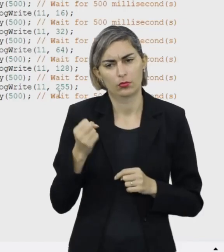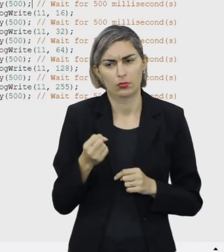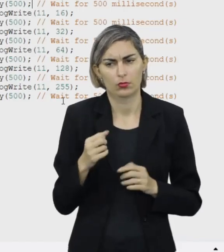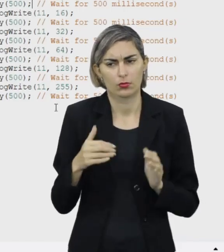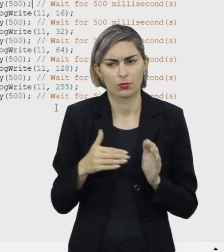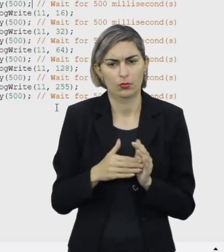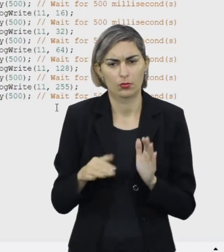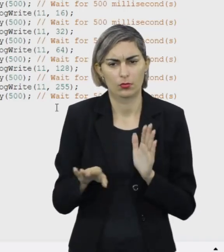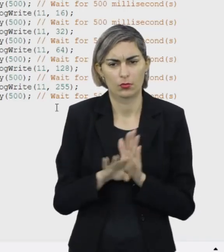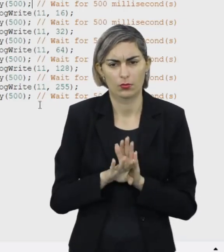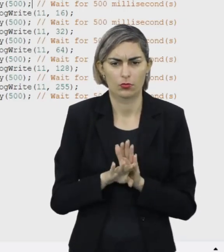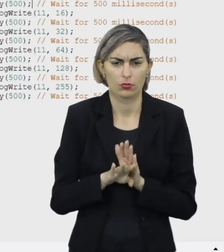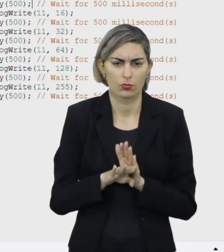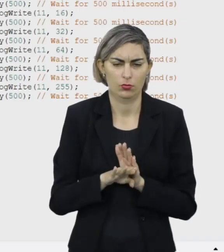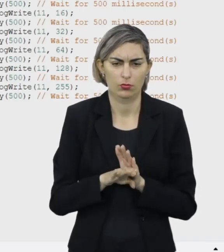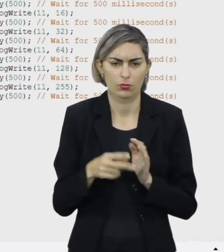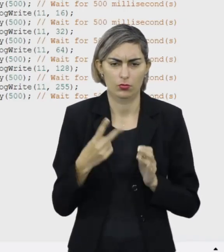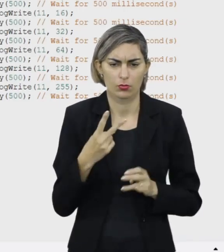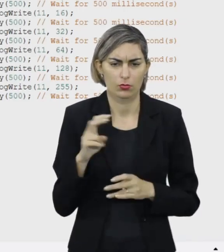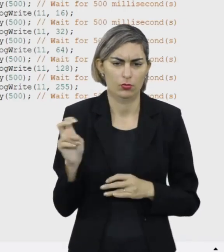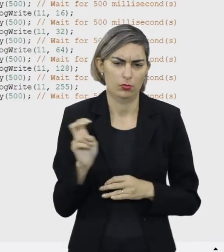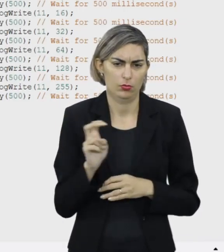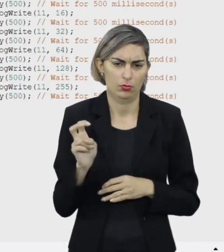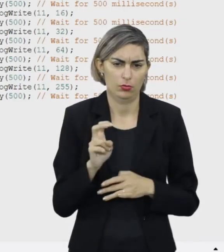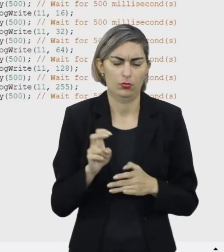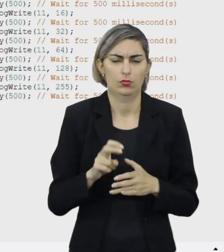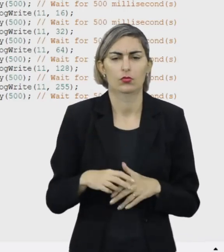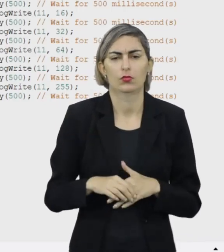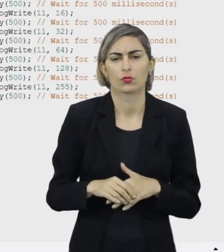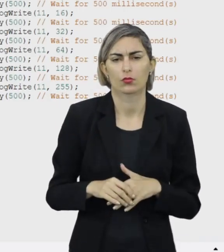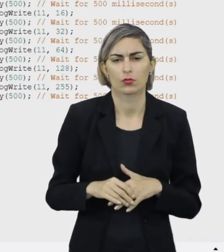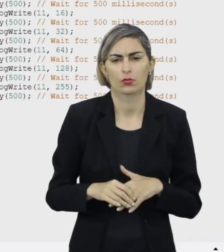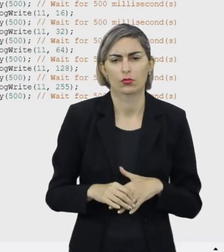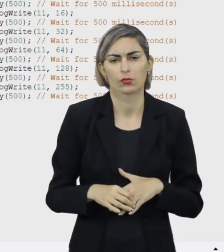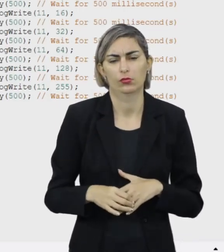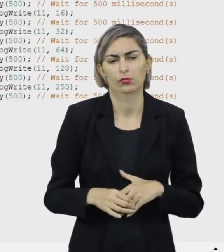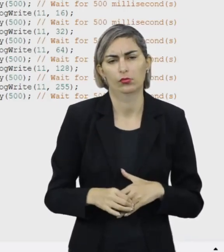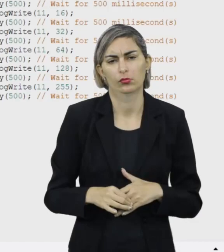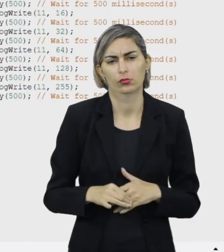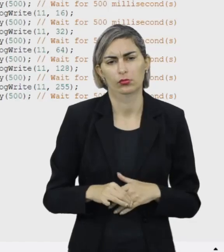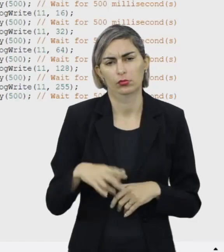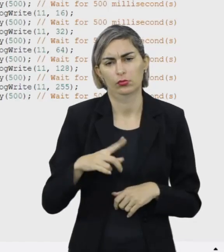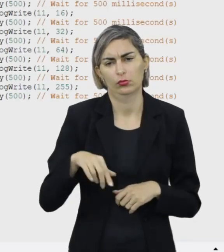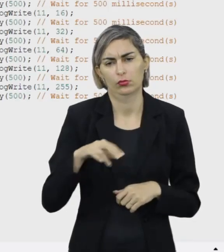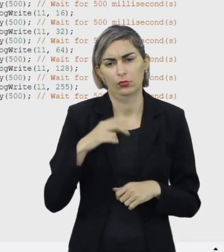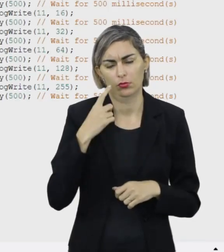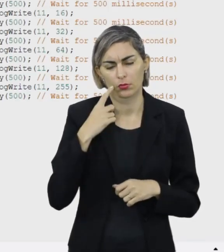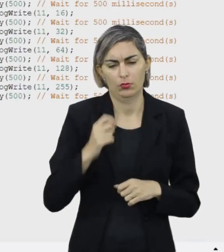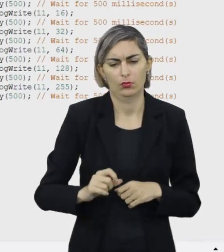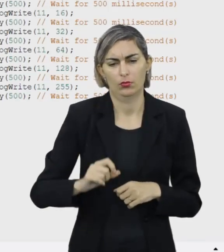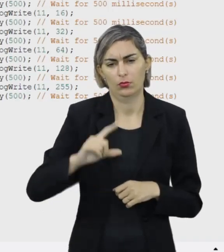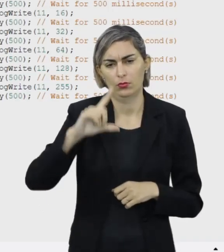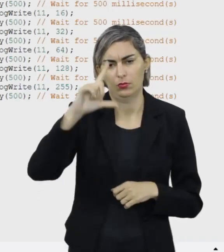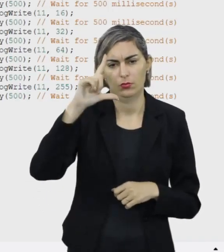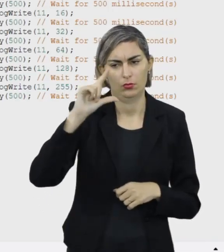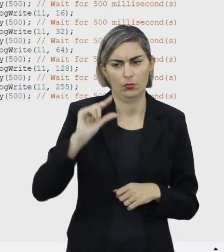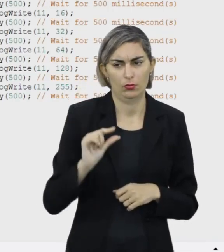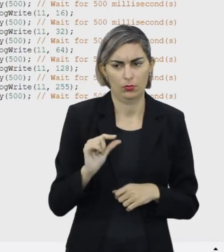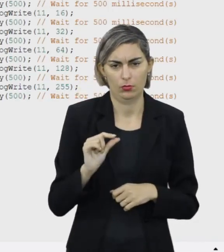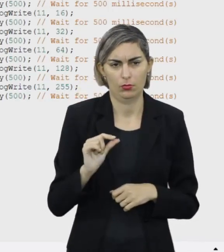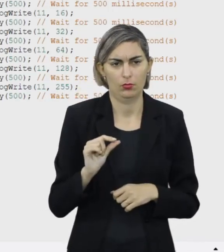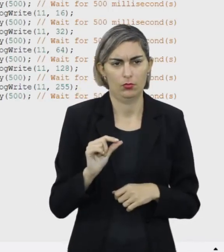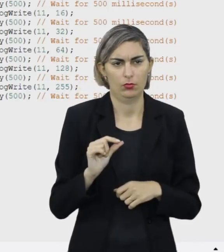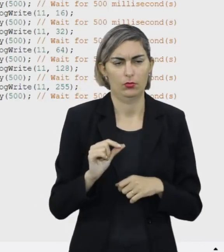espero até chegar em 255, tá? Vamos visualizar isso. Nosso pino está aumentando a intensidade, reparem,